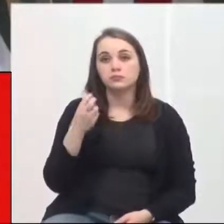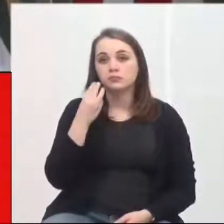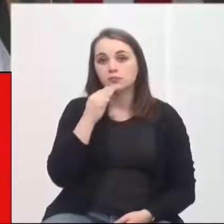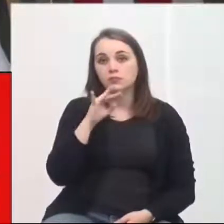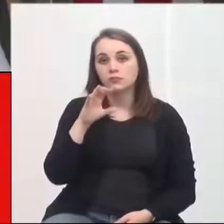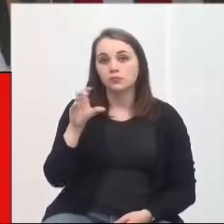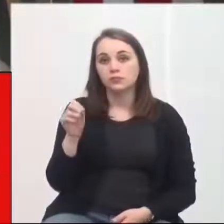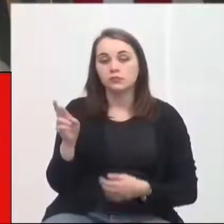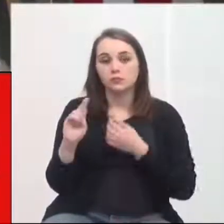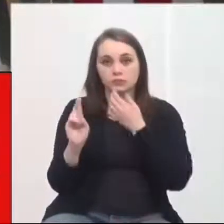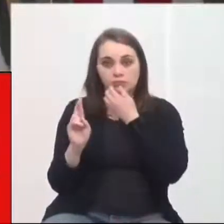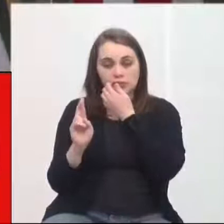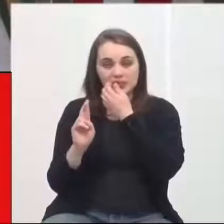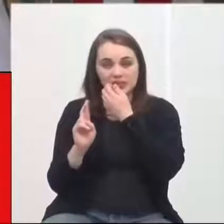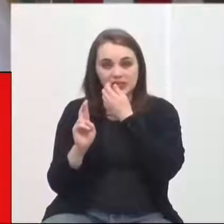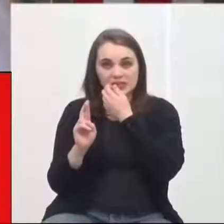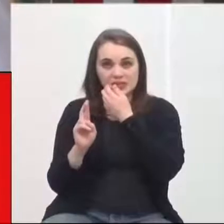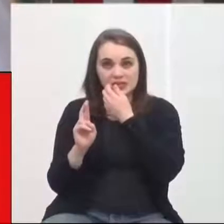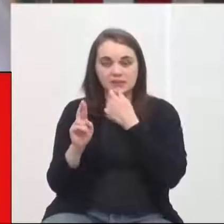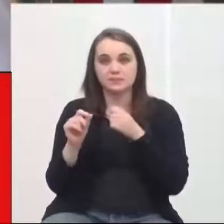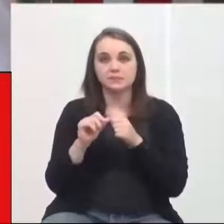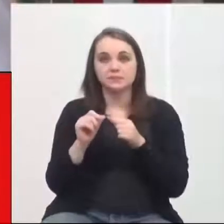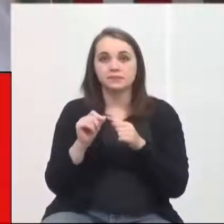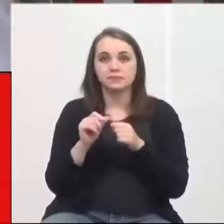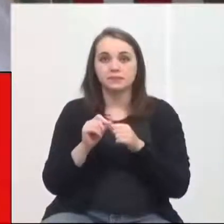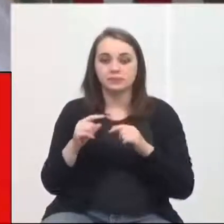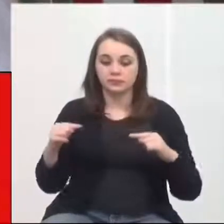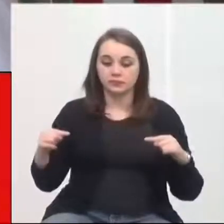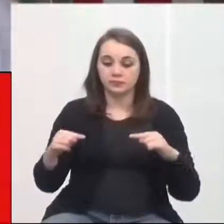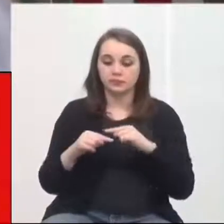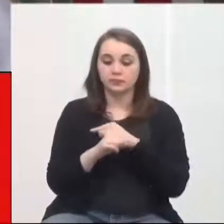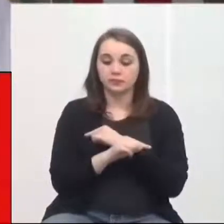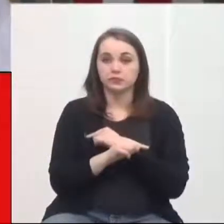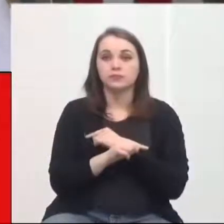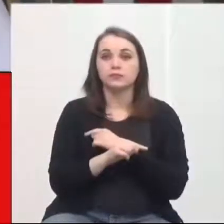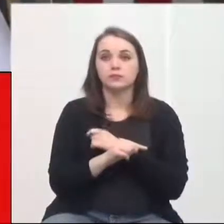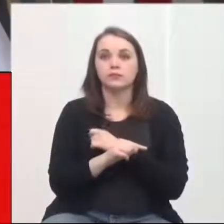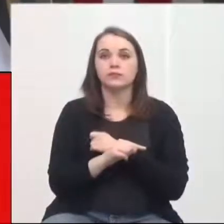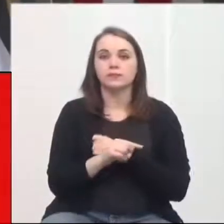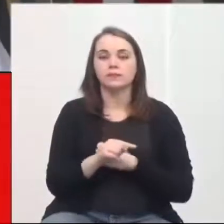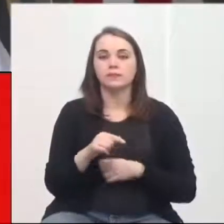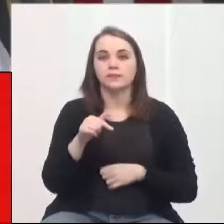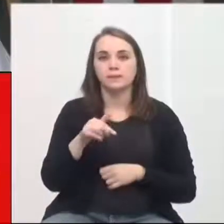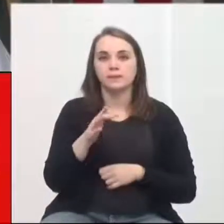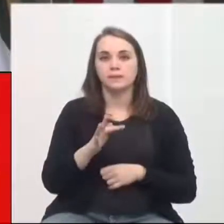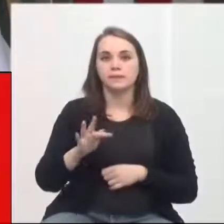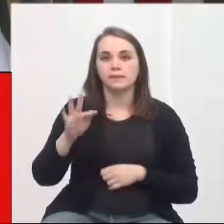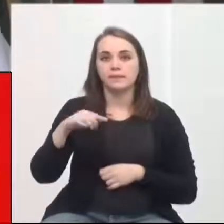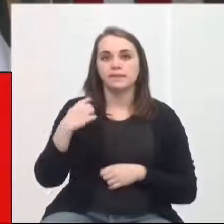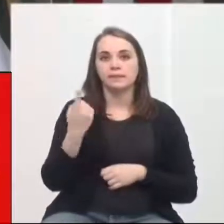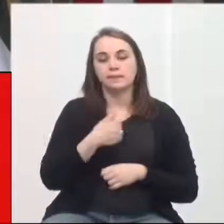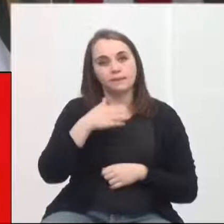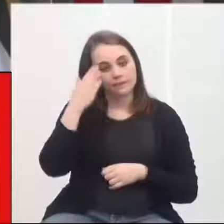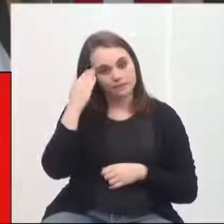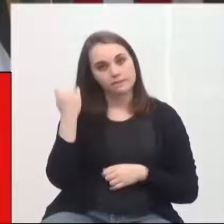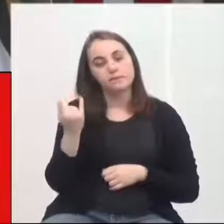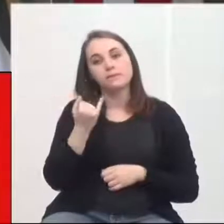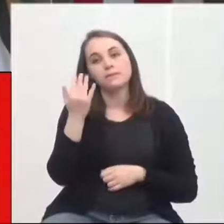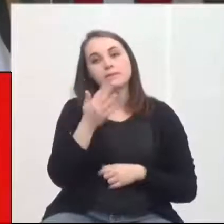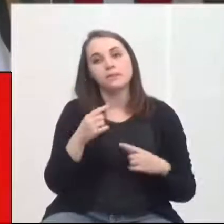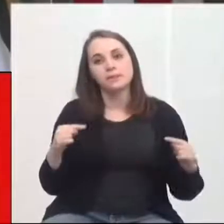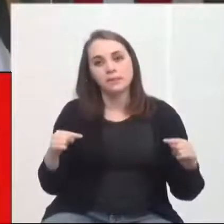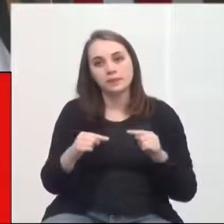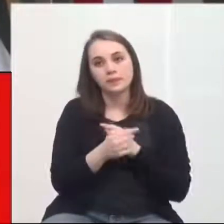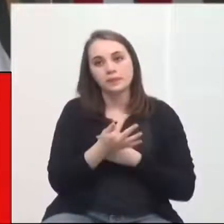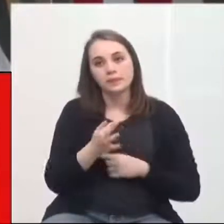de reais para colocar em rodovias federais, vereador Zairo. soubemos da importância das rodovias